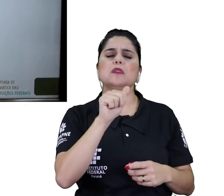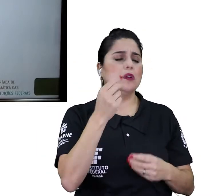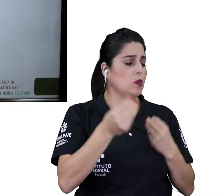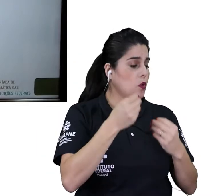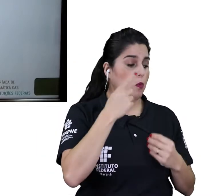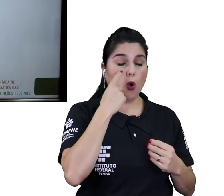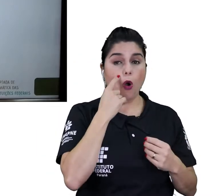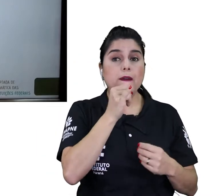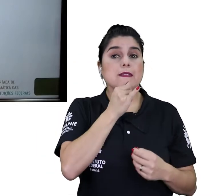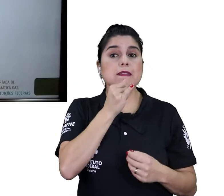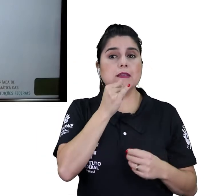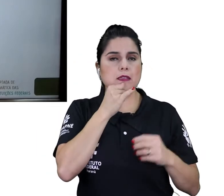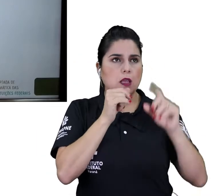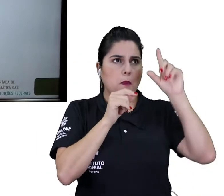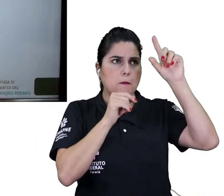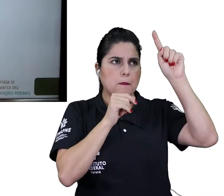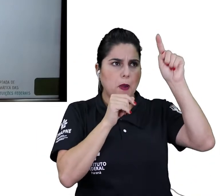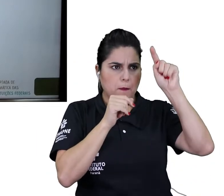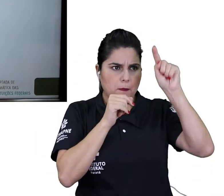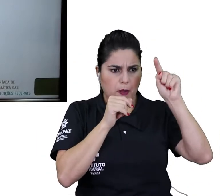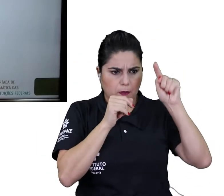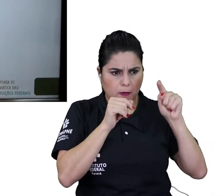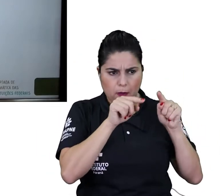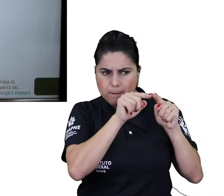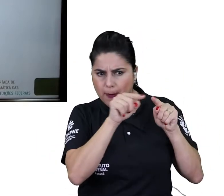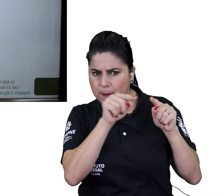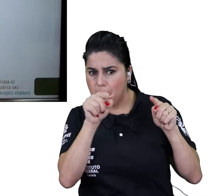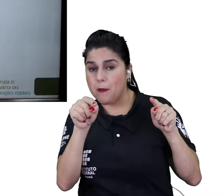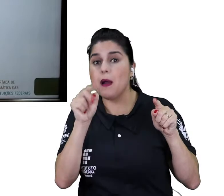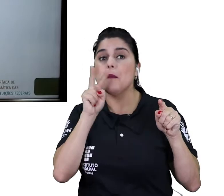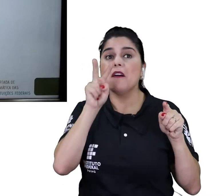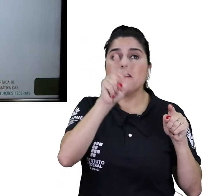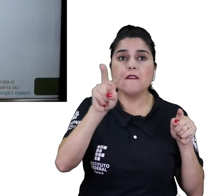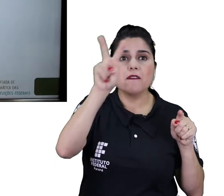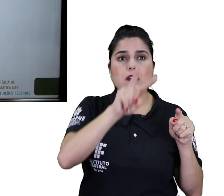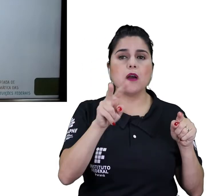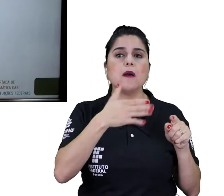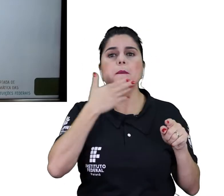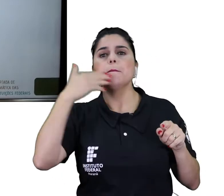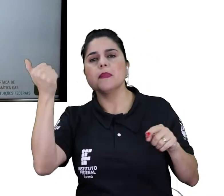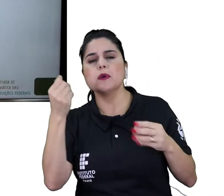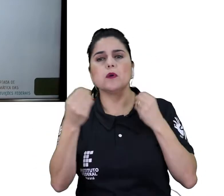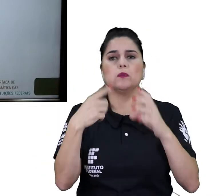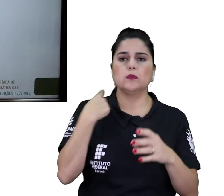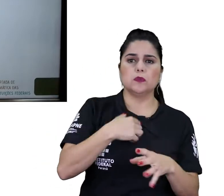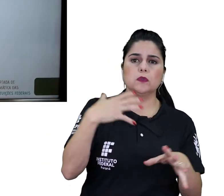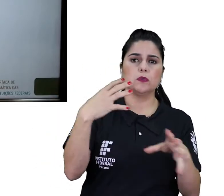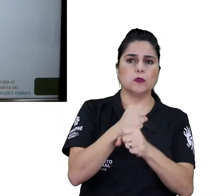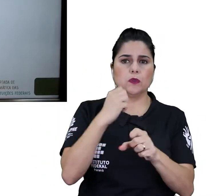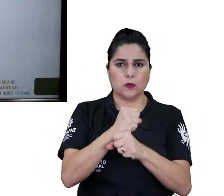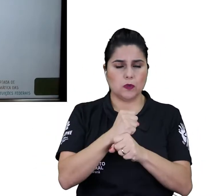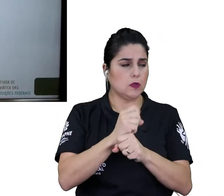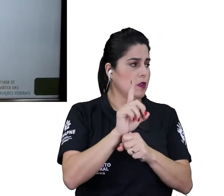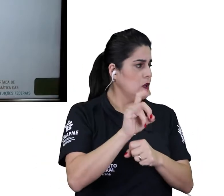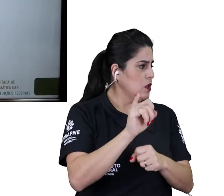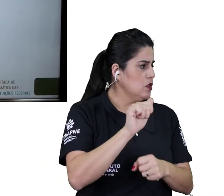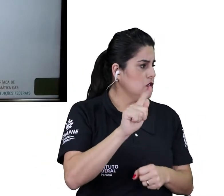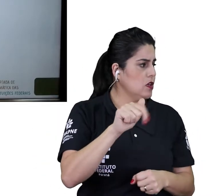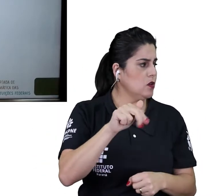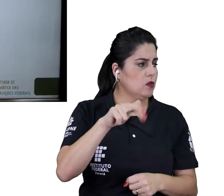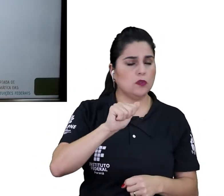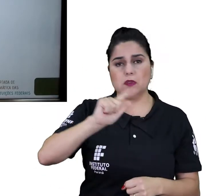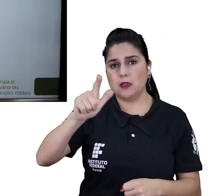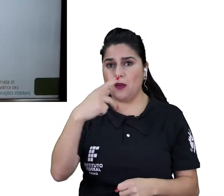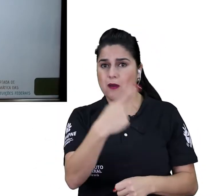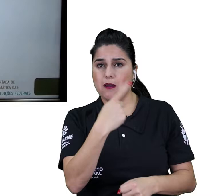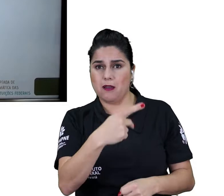aqui para visualizar melhor que a gente está calculando a diagonal desse